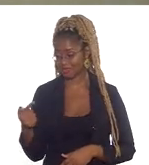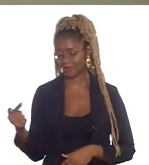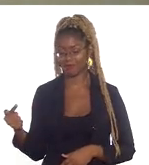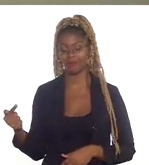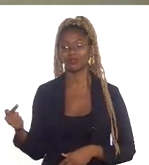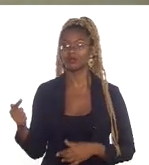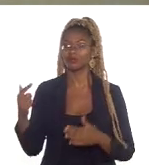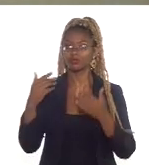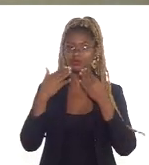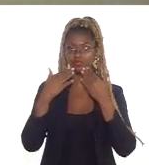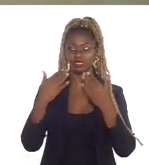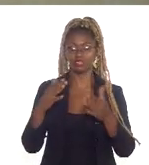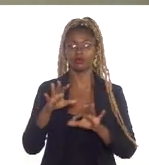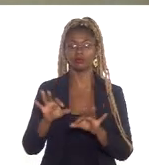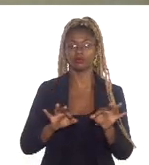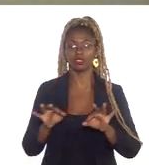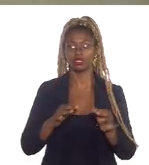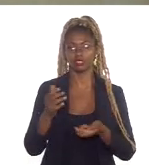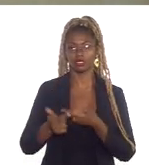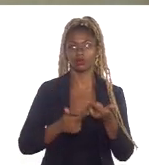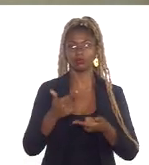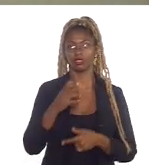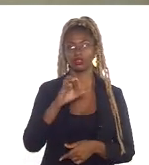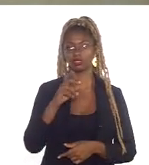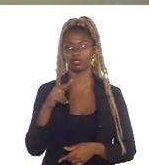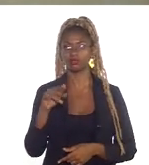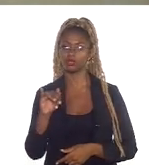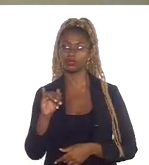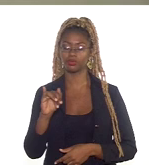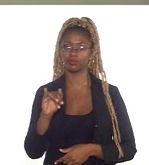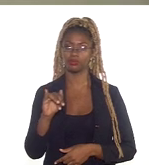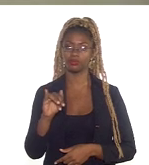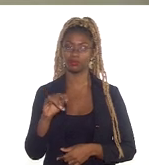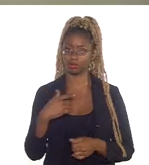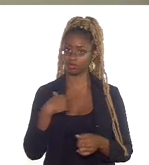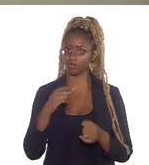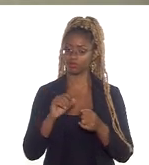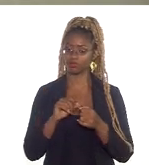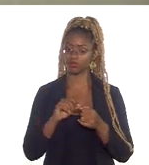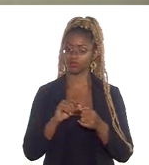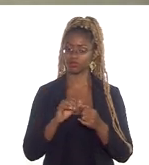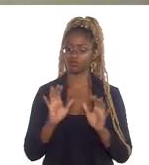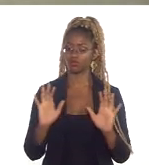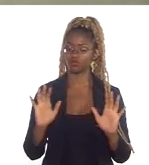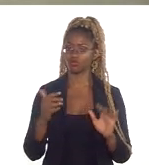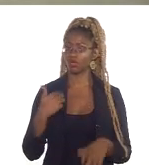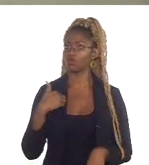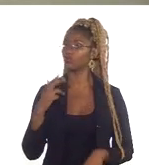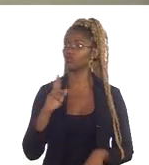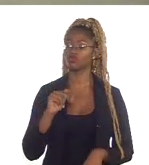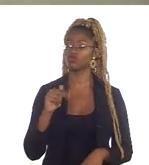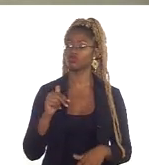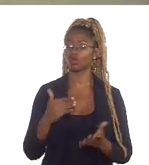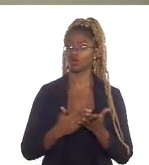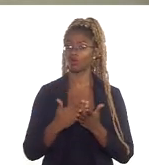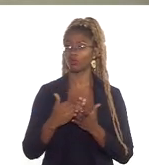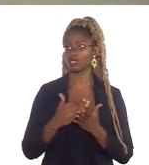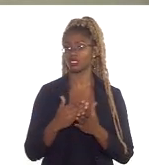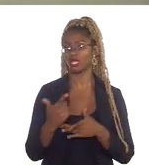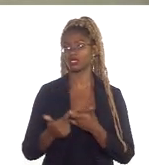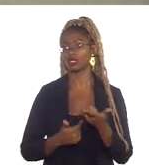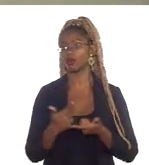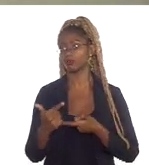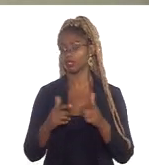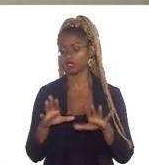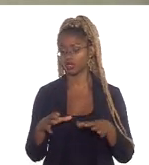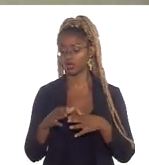para apresentar o plano de trabalho da CPI e o fiz. Eu não começo nenhum trabalho em comissão